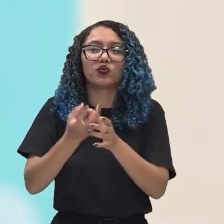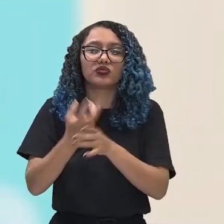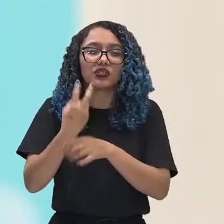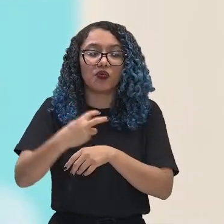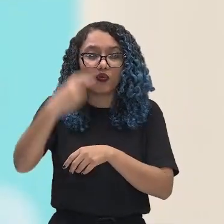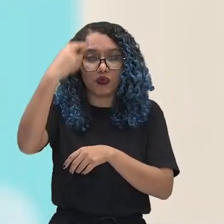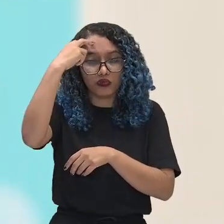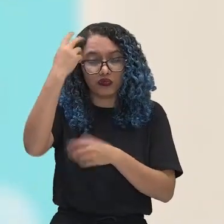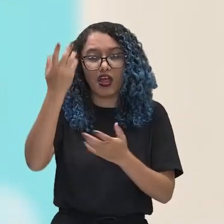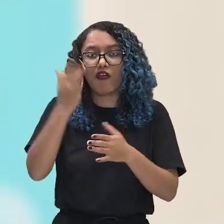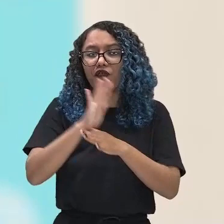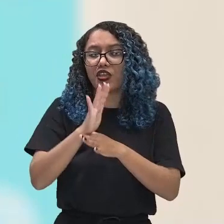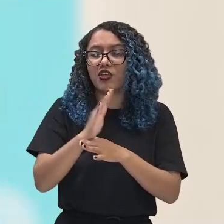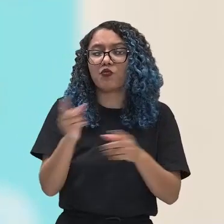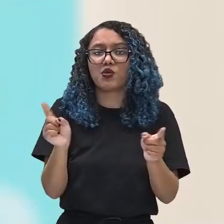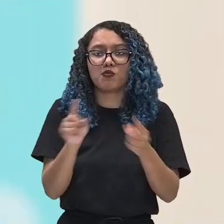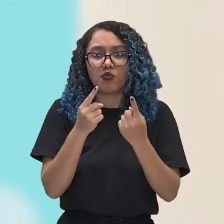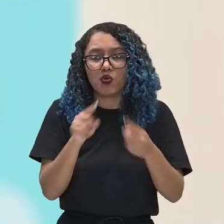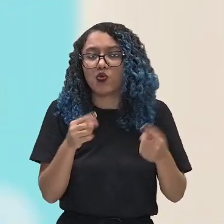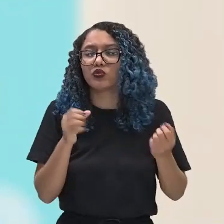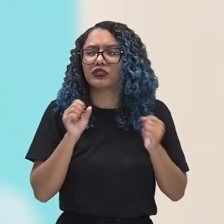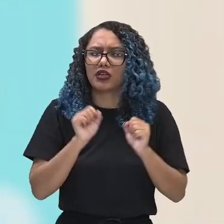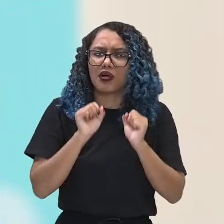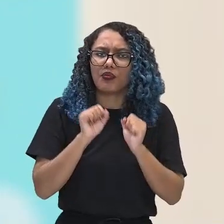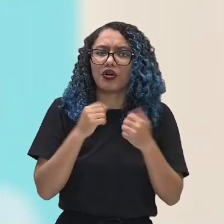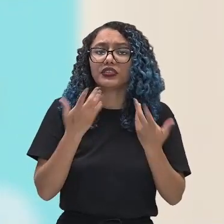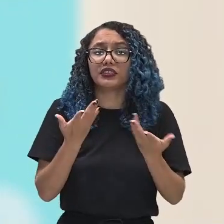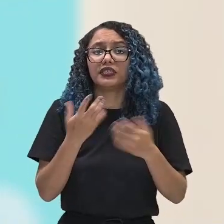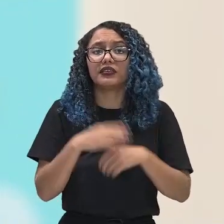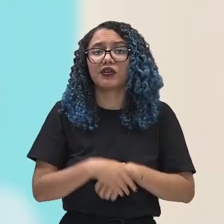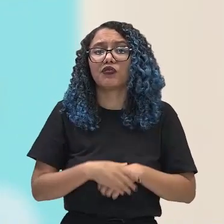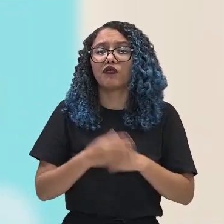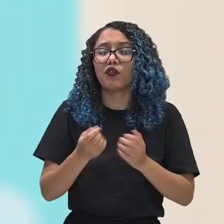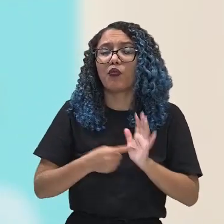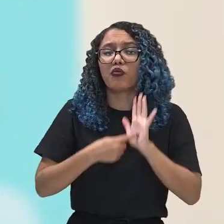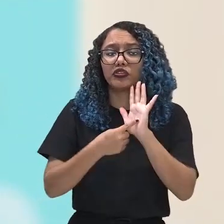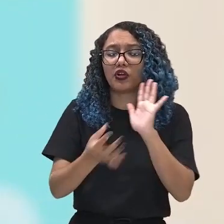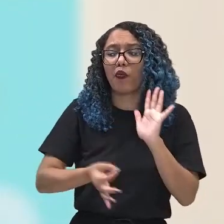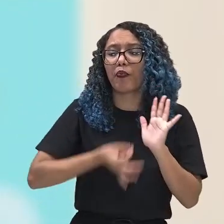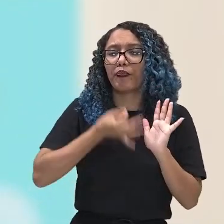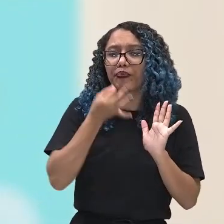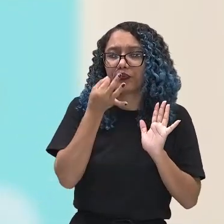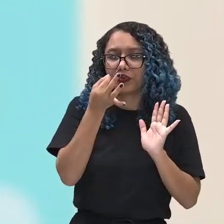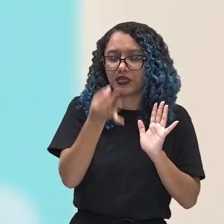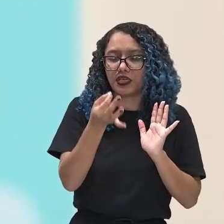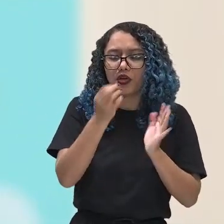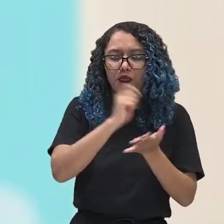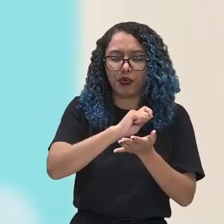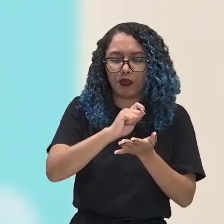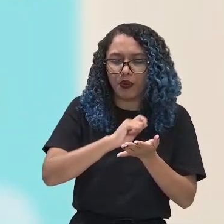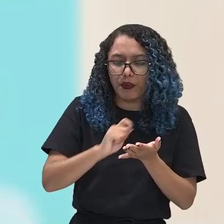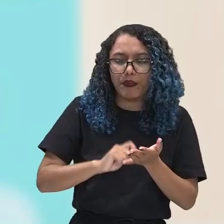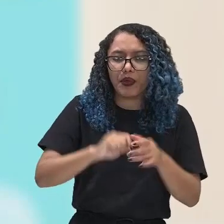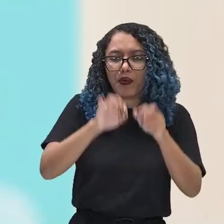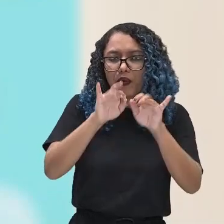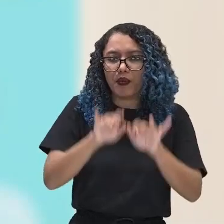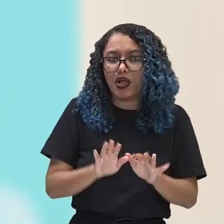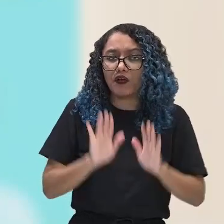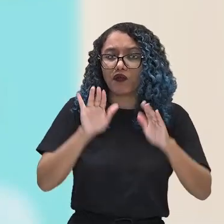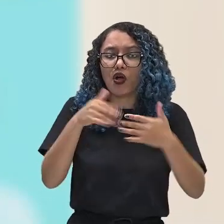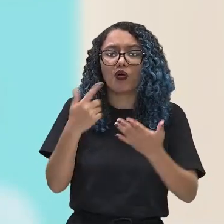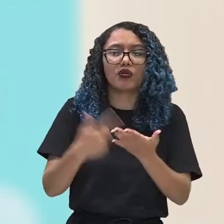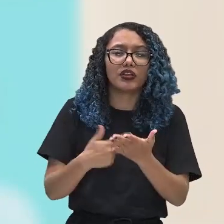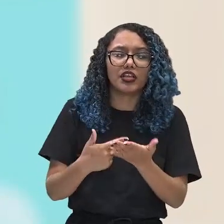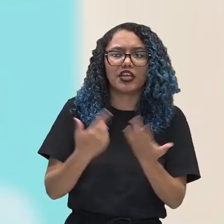filme, pode ser uma música. E aí eu vou dar a minha opinião a respeito desse livro, a respeito desse filme. Eu acho